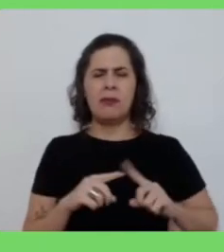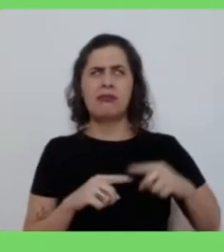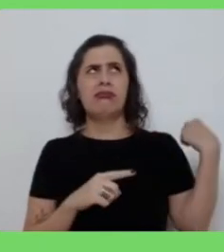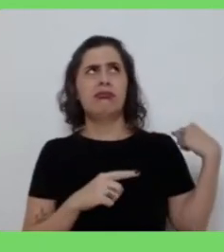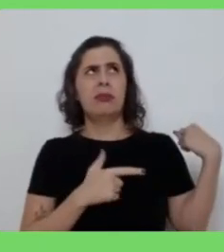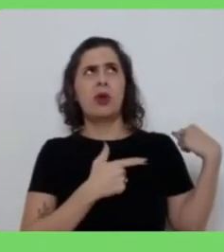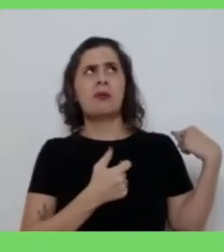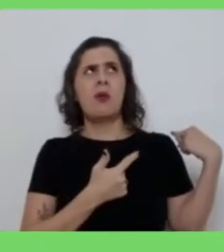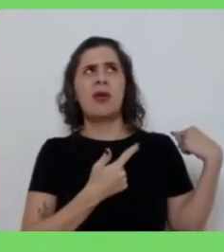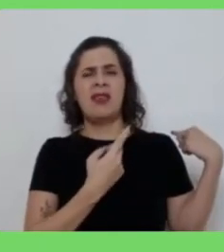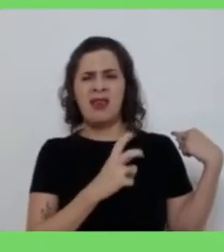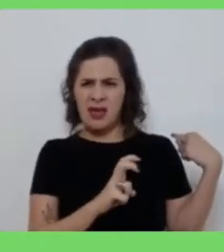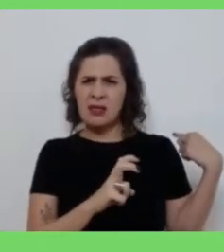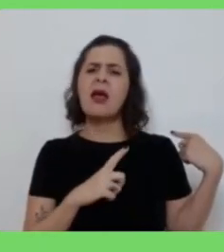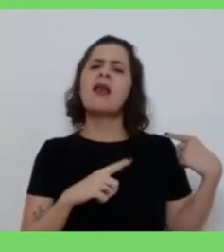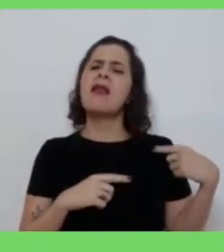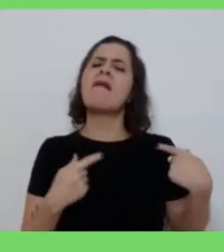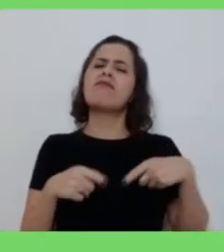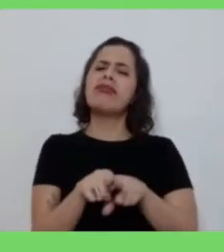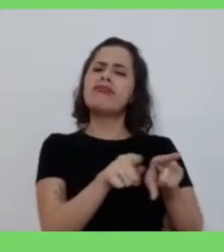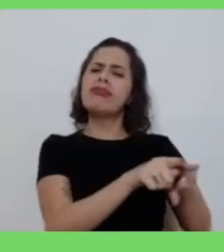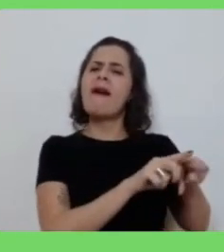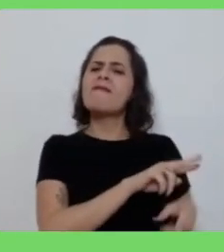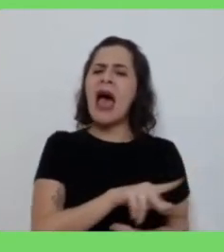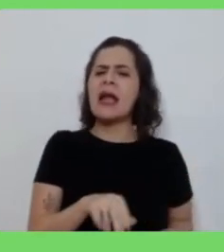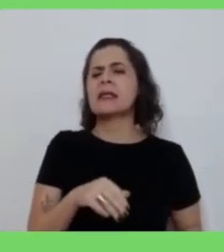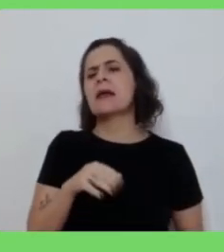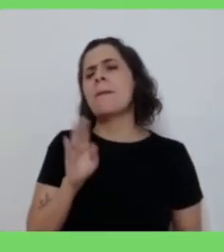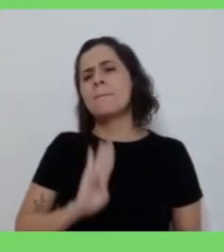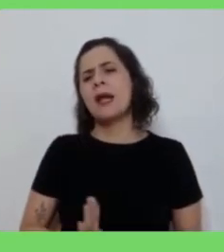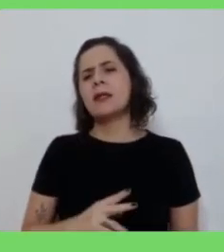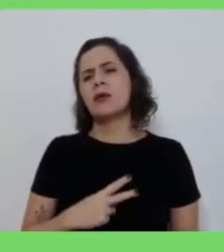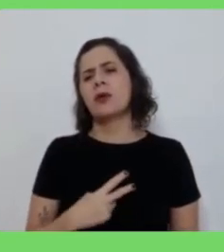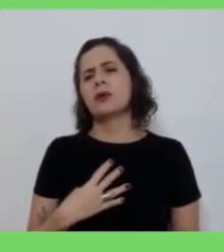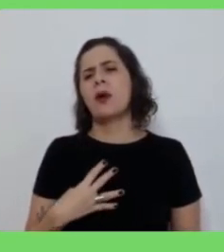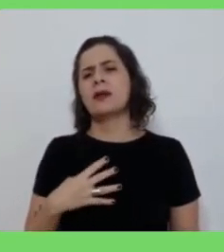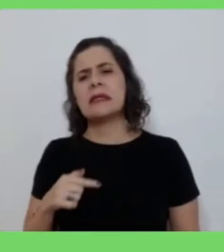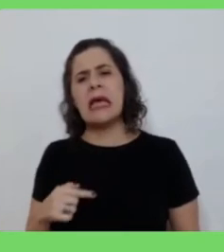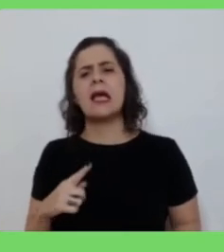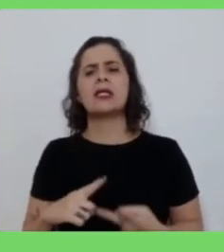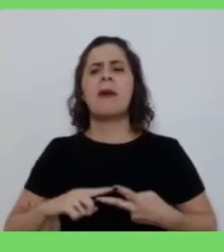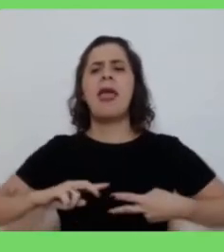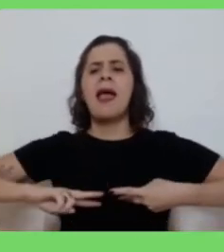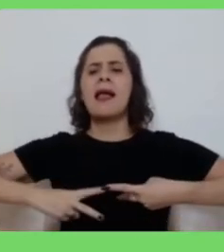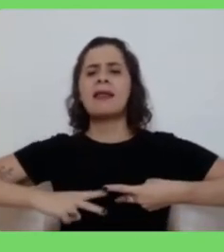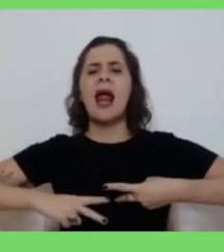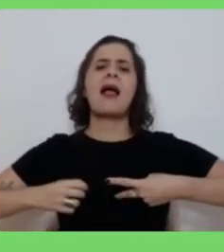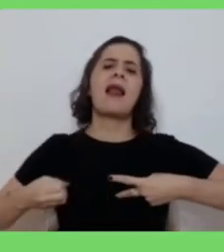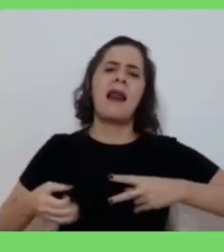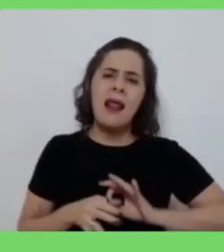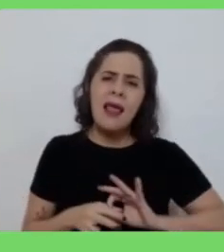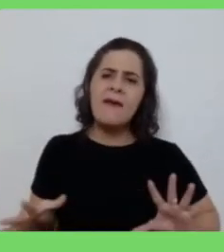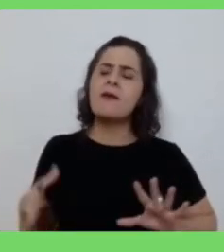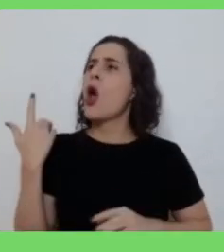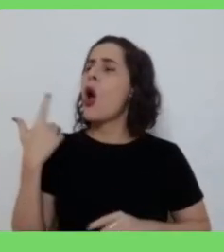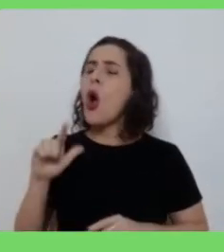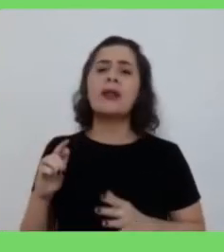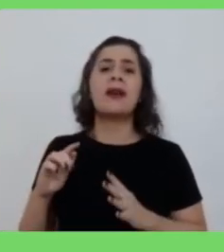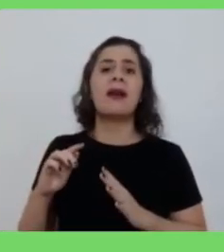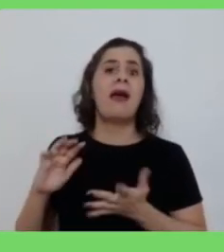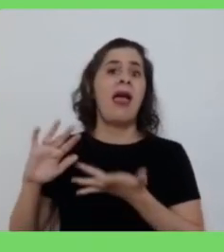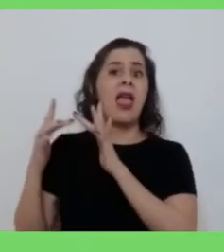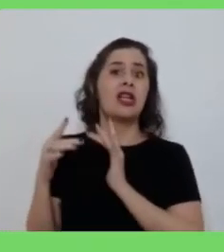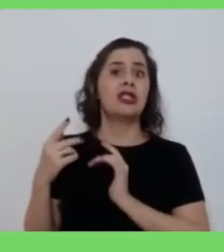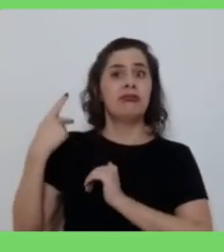Brasil 247 catraca livre a gente chegou a fazer uma parceria com uma rede finlandesa chamada história Brasil chegamos a lançar a primeira revista